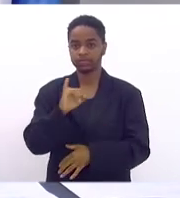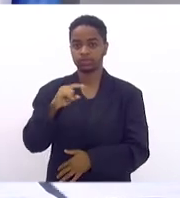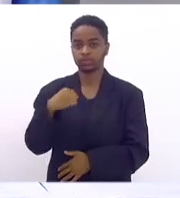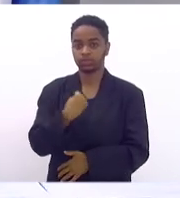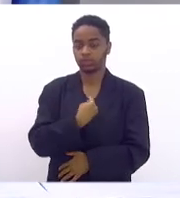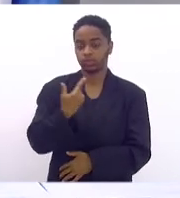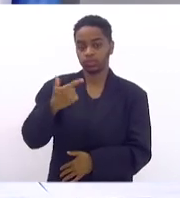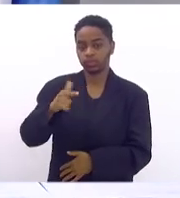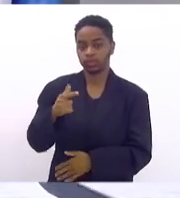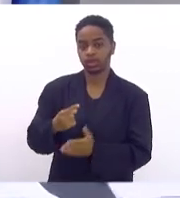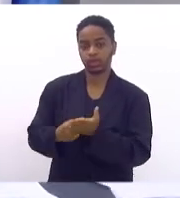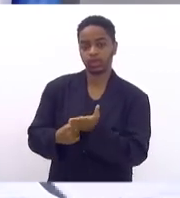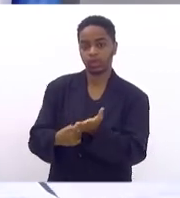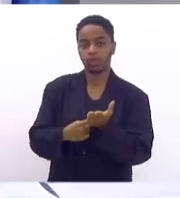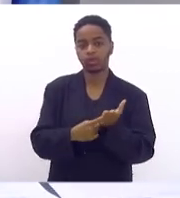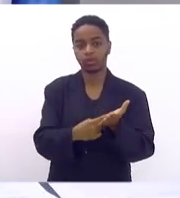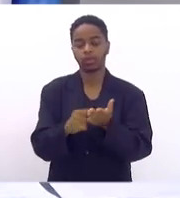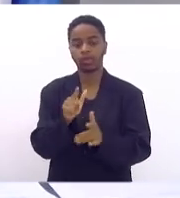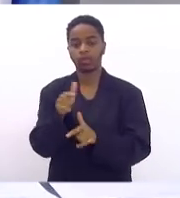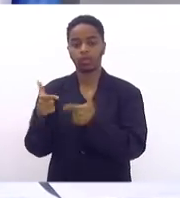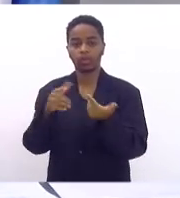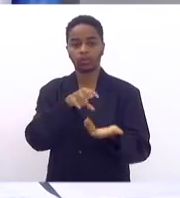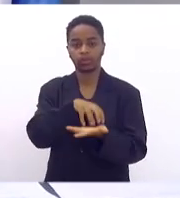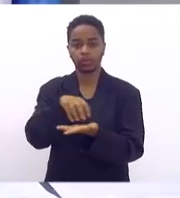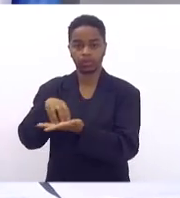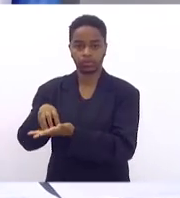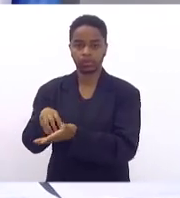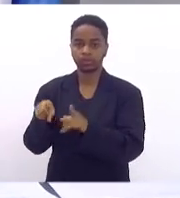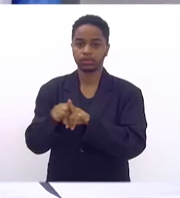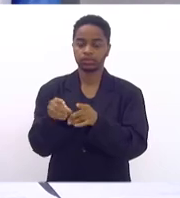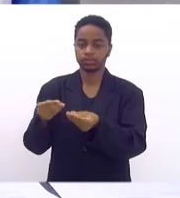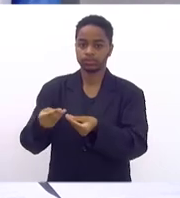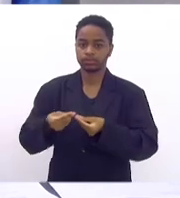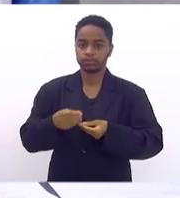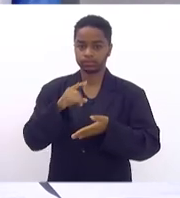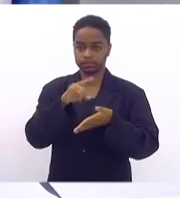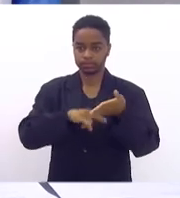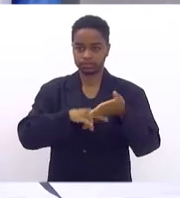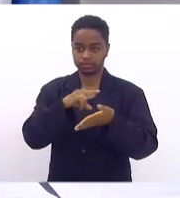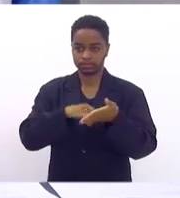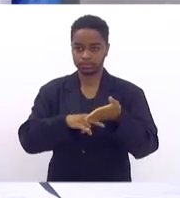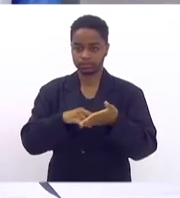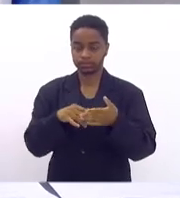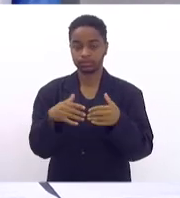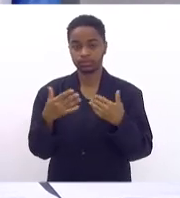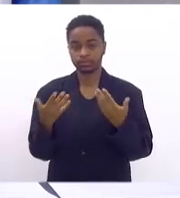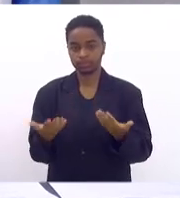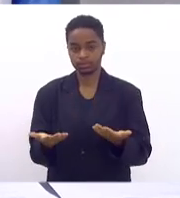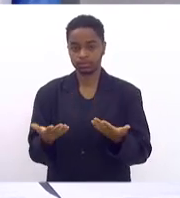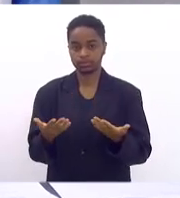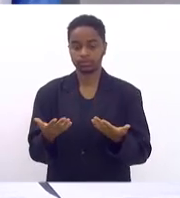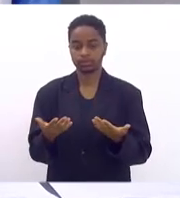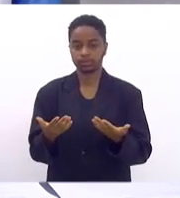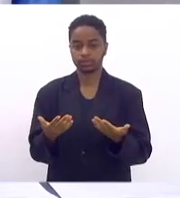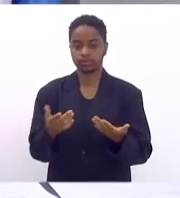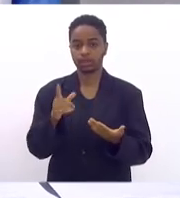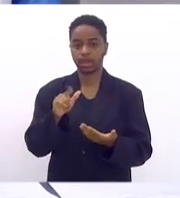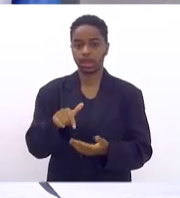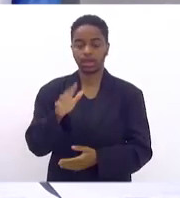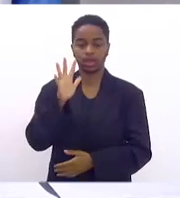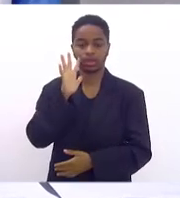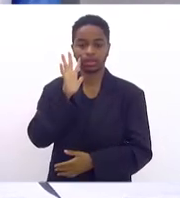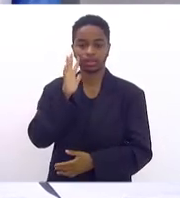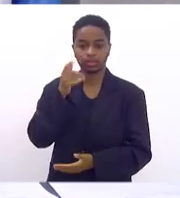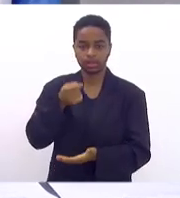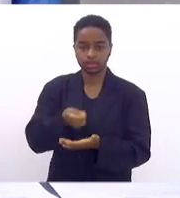o comprometimento dos demais órgãos em nos apresentar essa documentação. Então, essa é uma deliberação